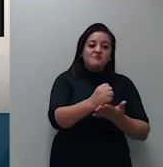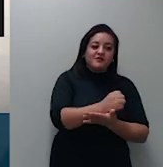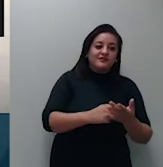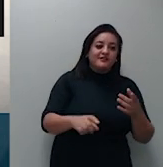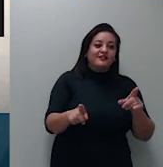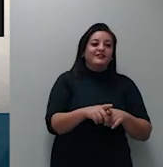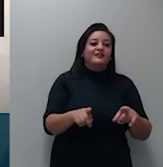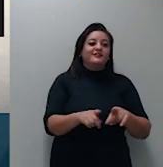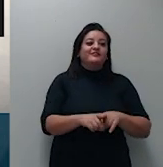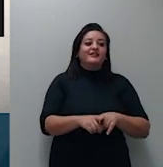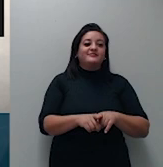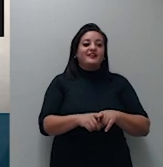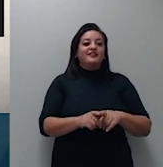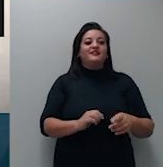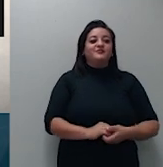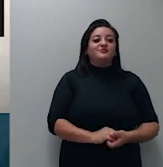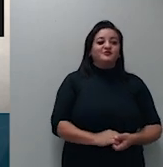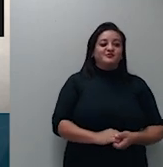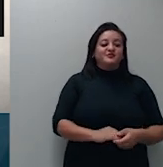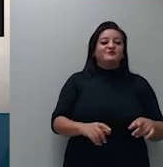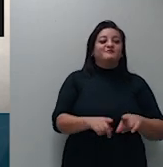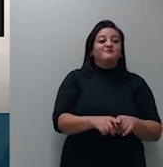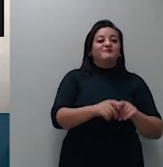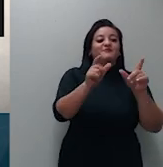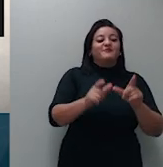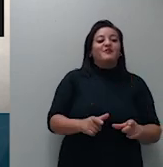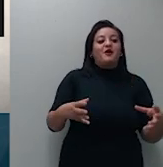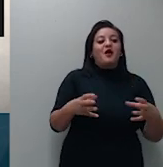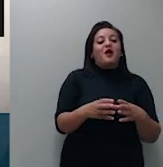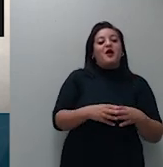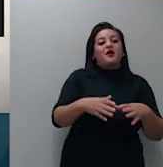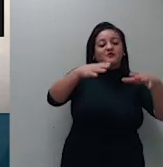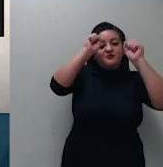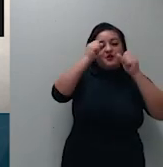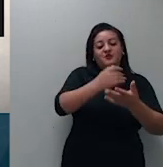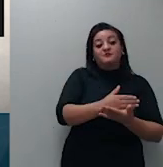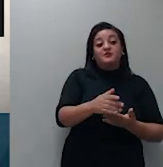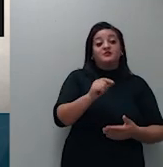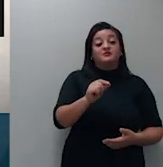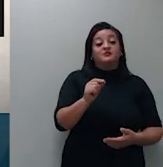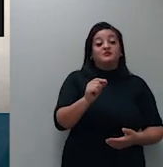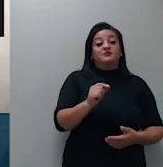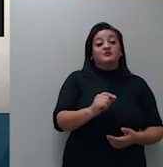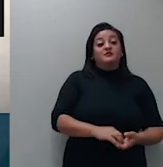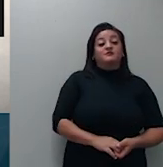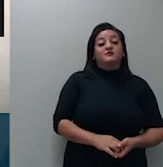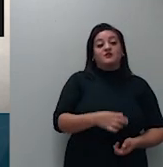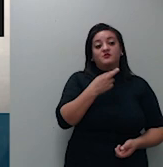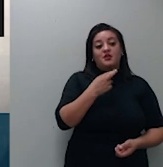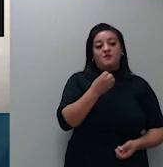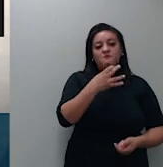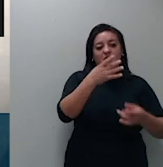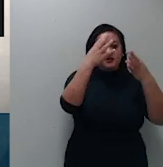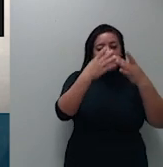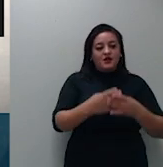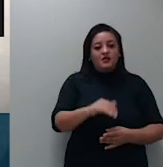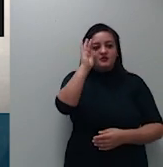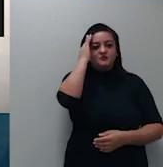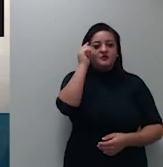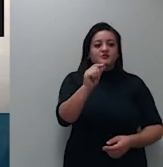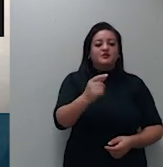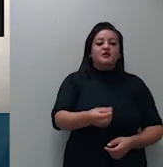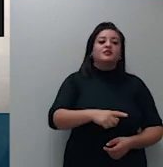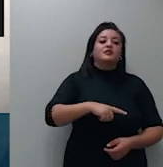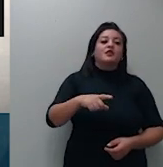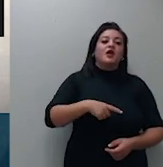fundamentação dos elementos contidos nos autos à corte local apurou que restou devidamente Claro